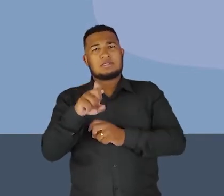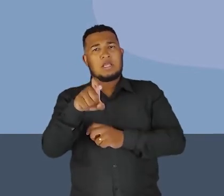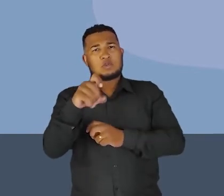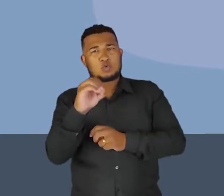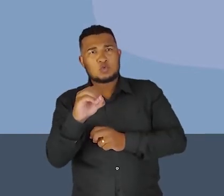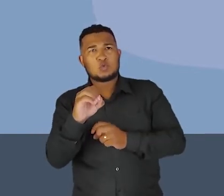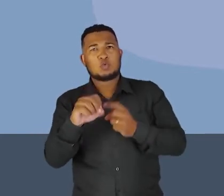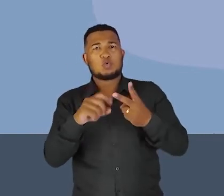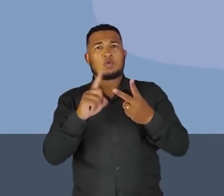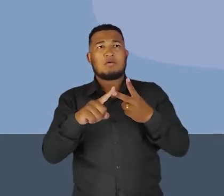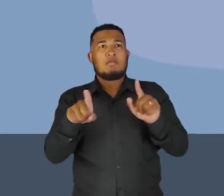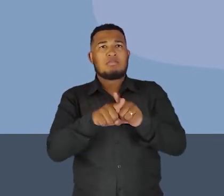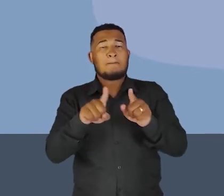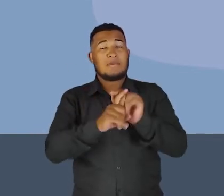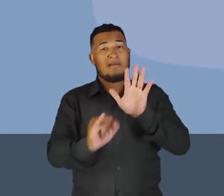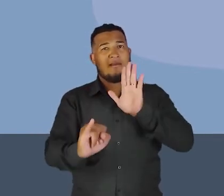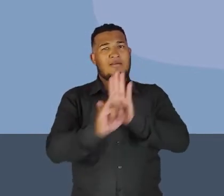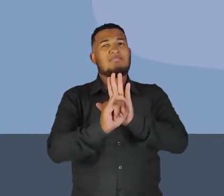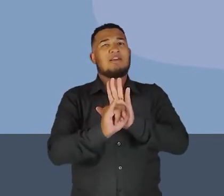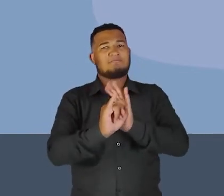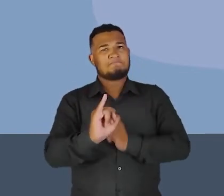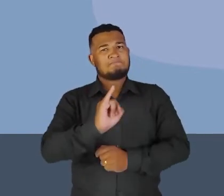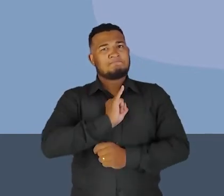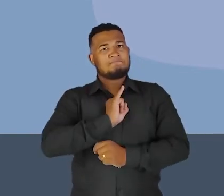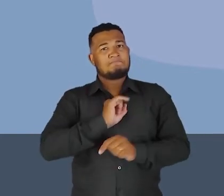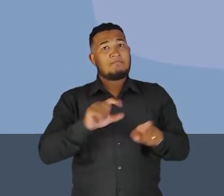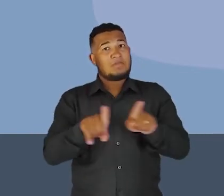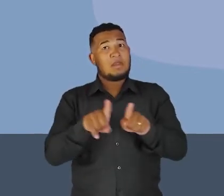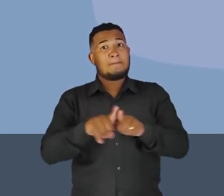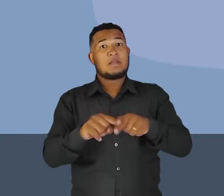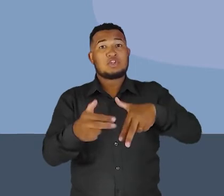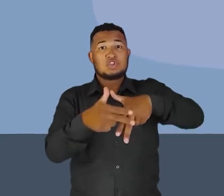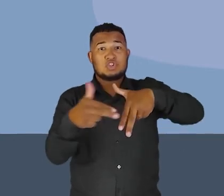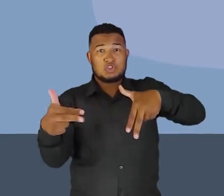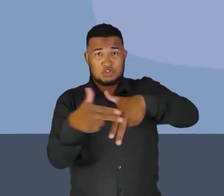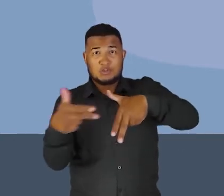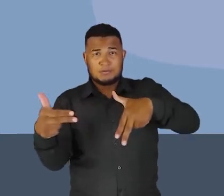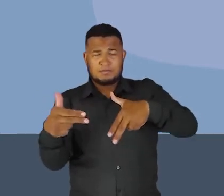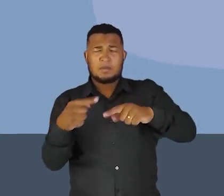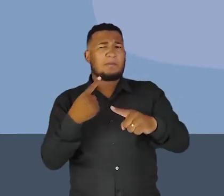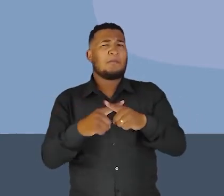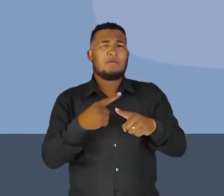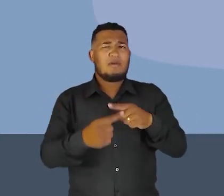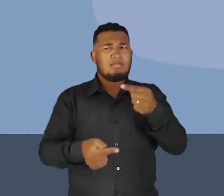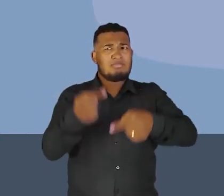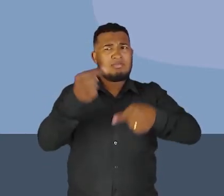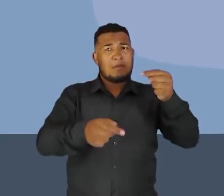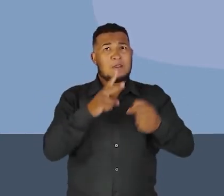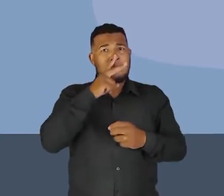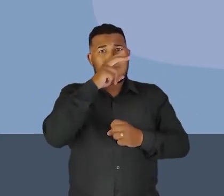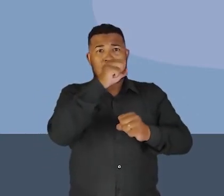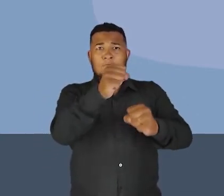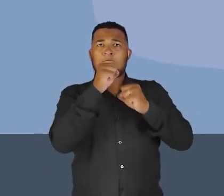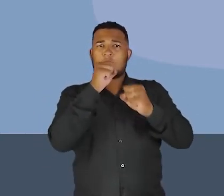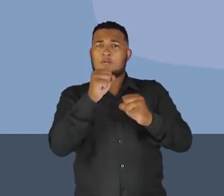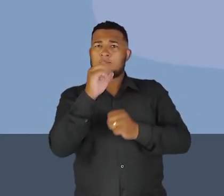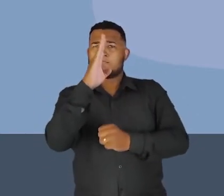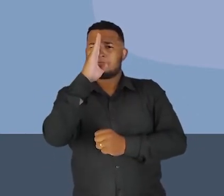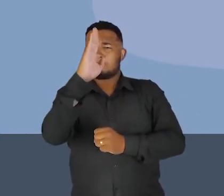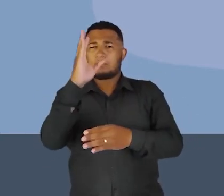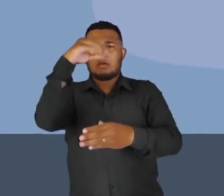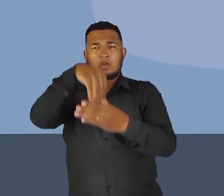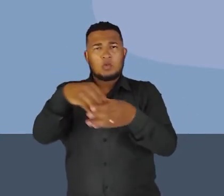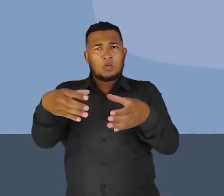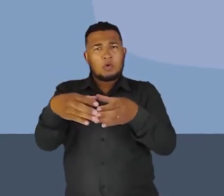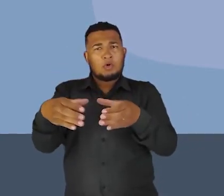né, da orientação e a identidade e pela ideia de gênero. E por que esse debate tem sido tão intensificado, principalmente entre os jovens?